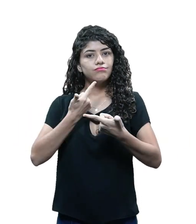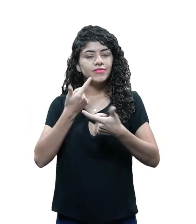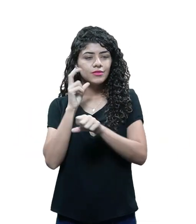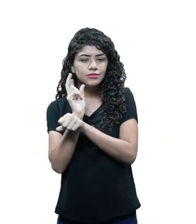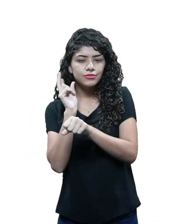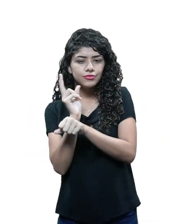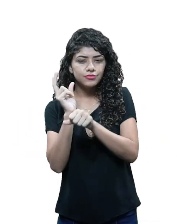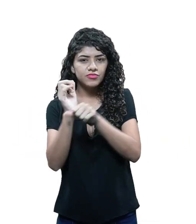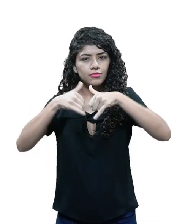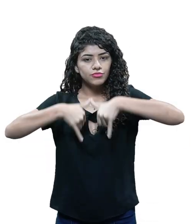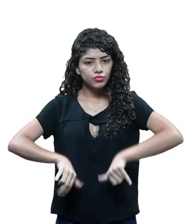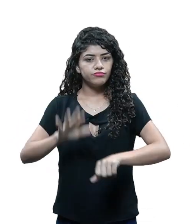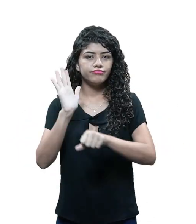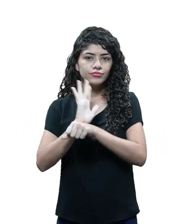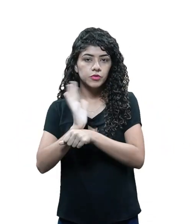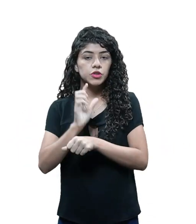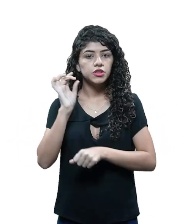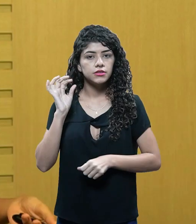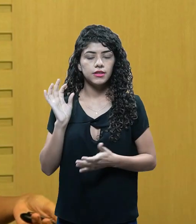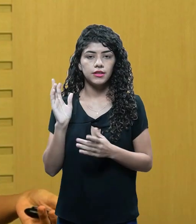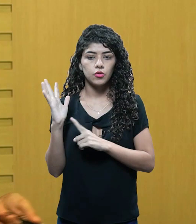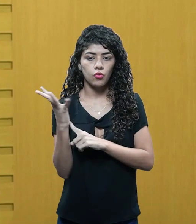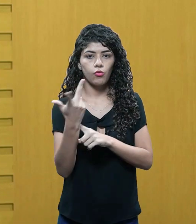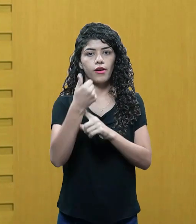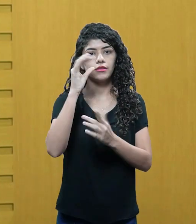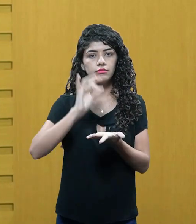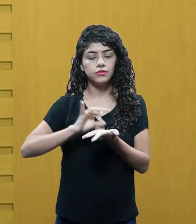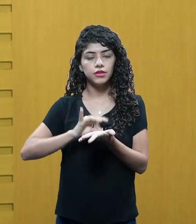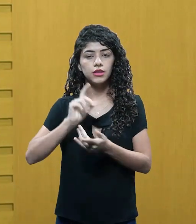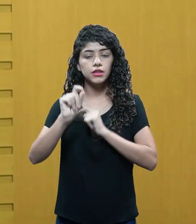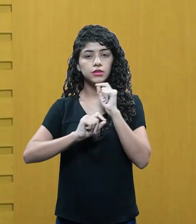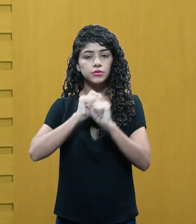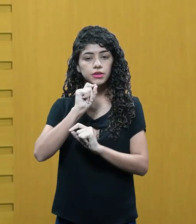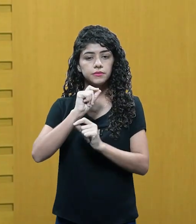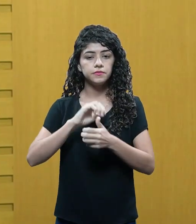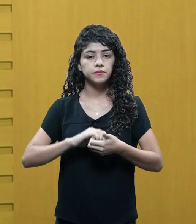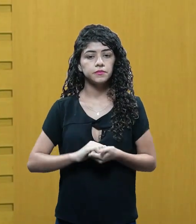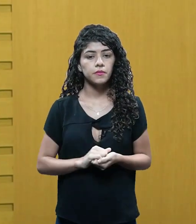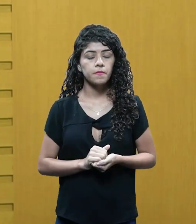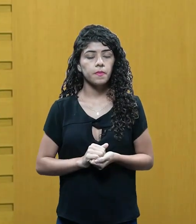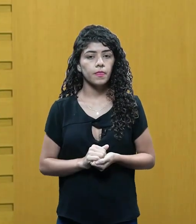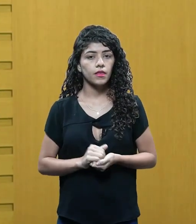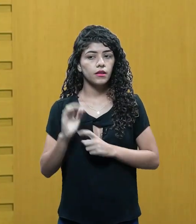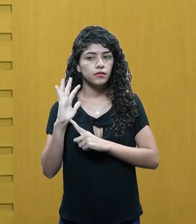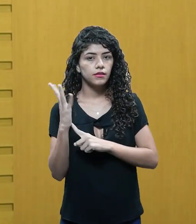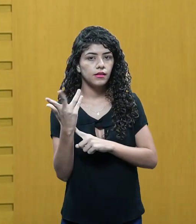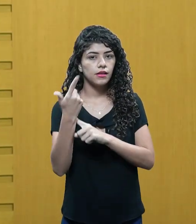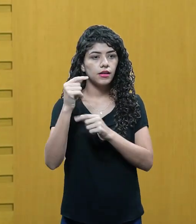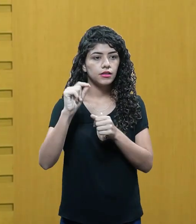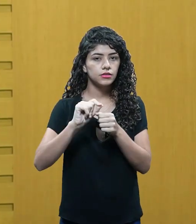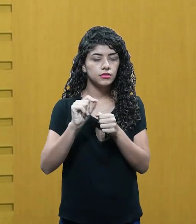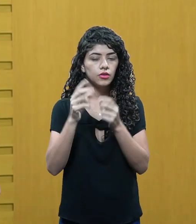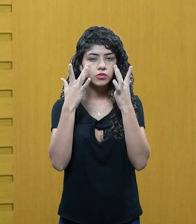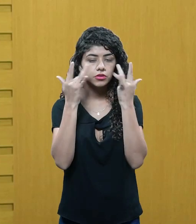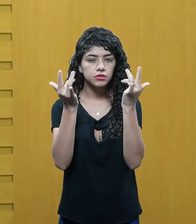se defender, para ter a legitimidade enquanto arte também, que era que a arte de